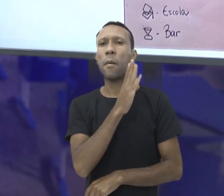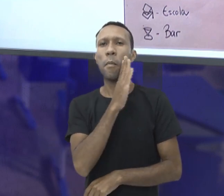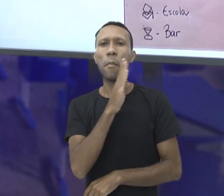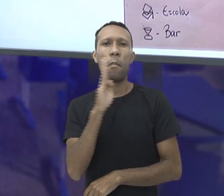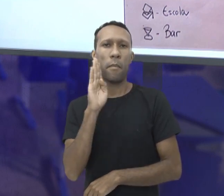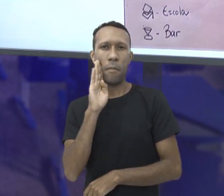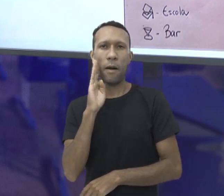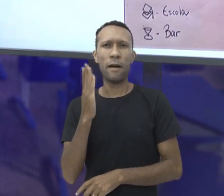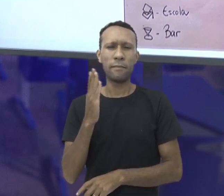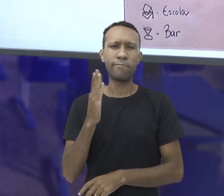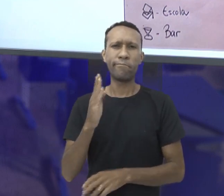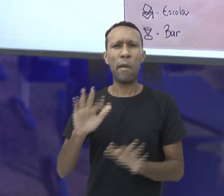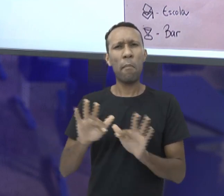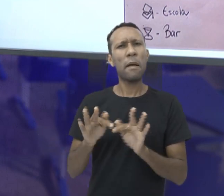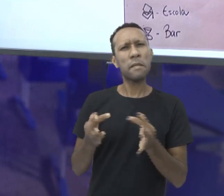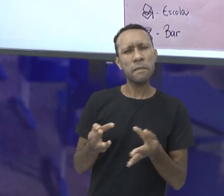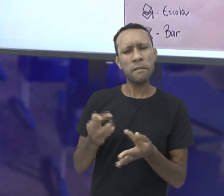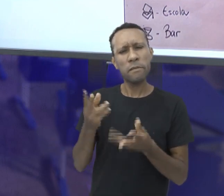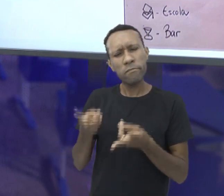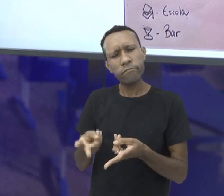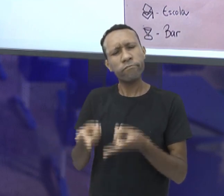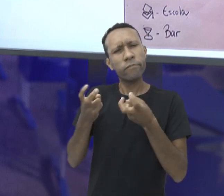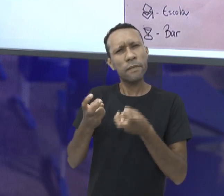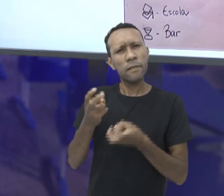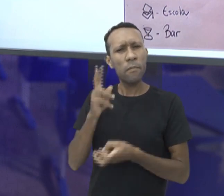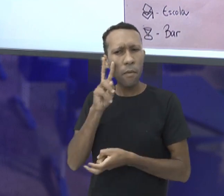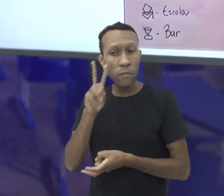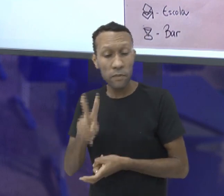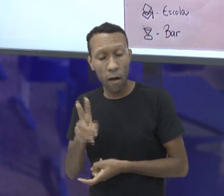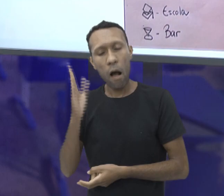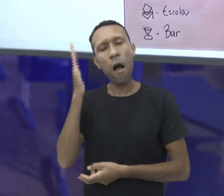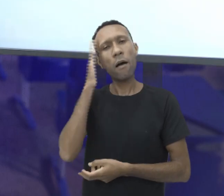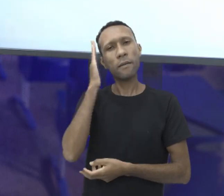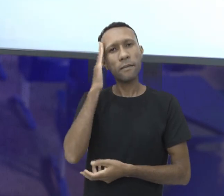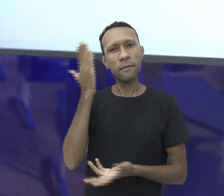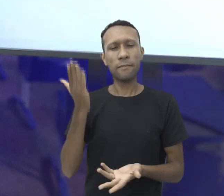dessas mais simples que podemos fazer em desenho para localizar em um mapa.